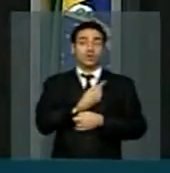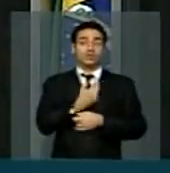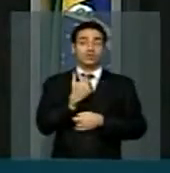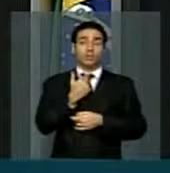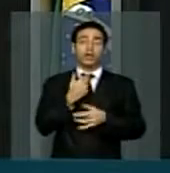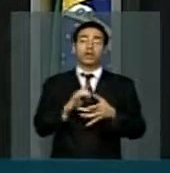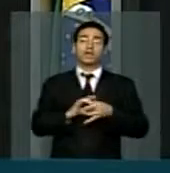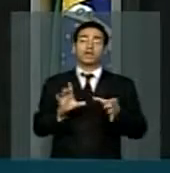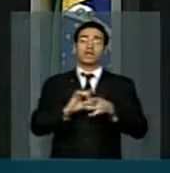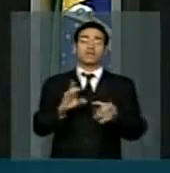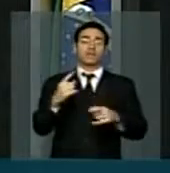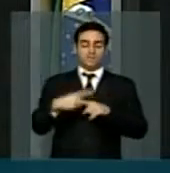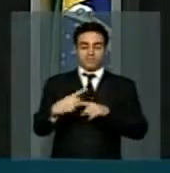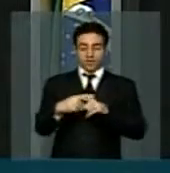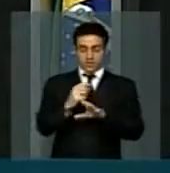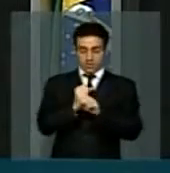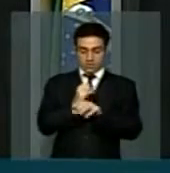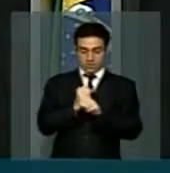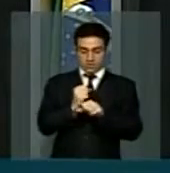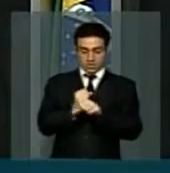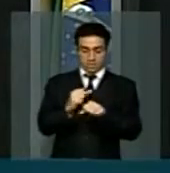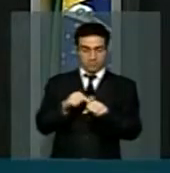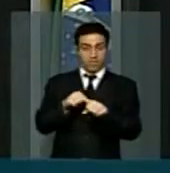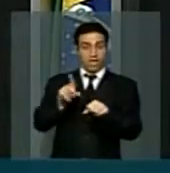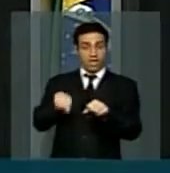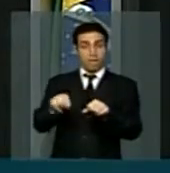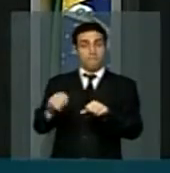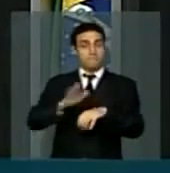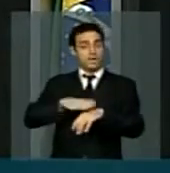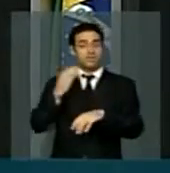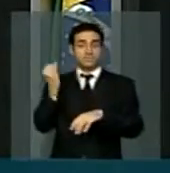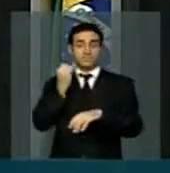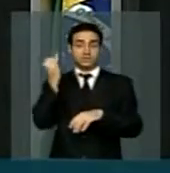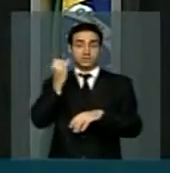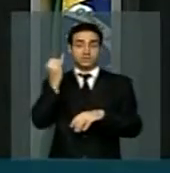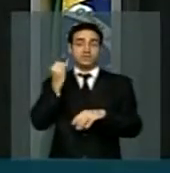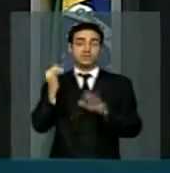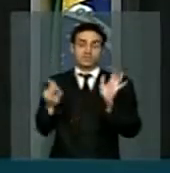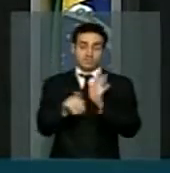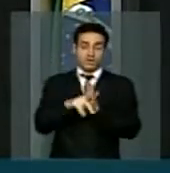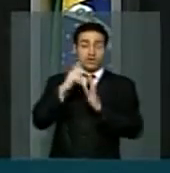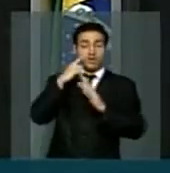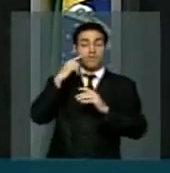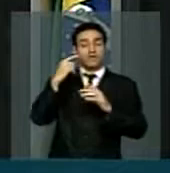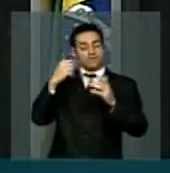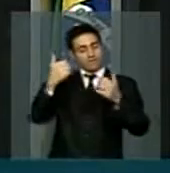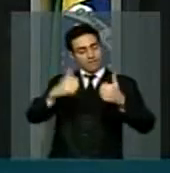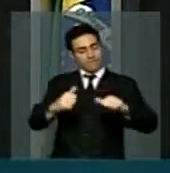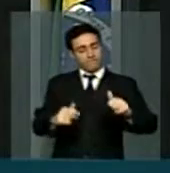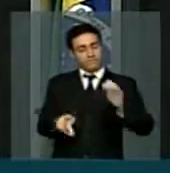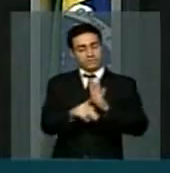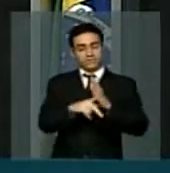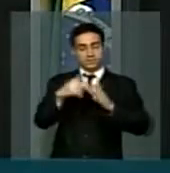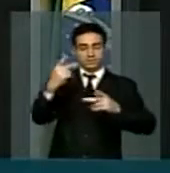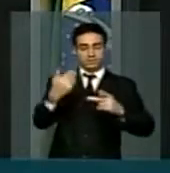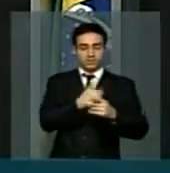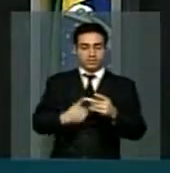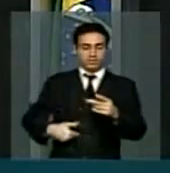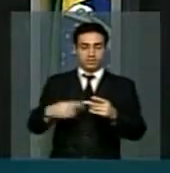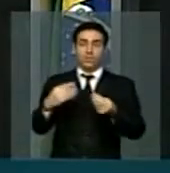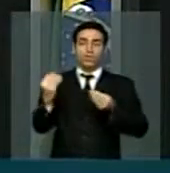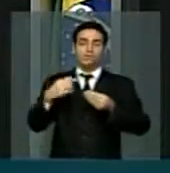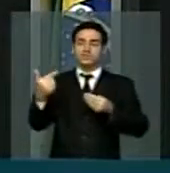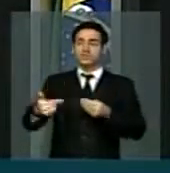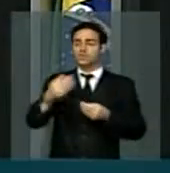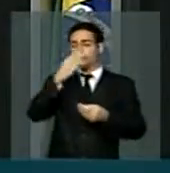que o orçamento, por ser a peça mais importante da gestão e da apreciação das políticas públicas nesse país, fique relegado a